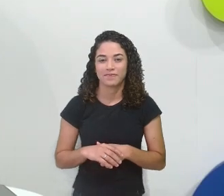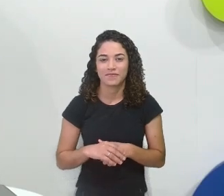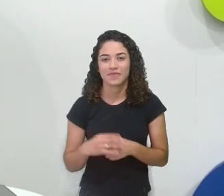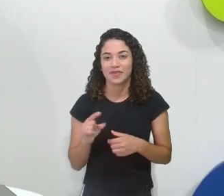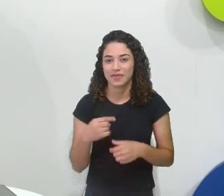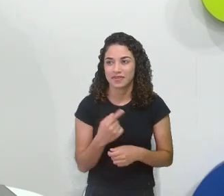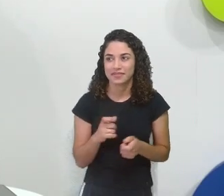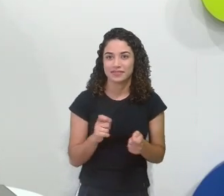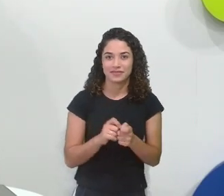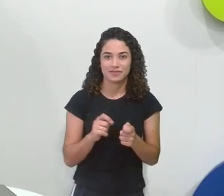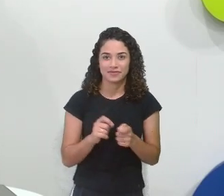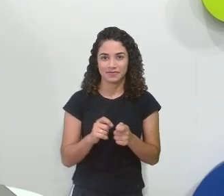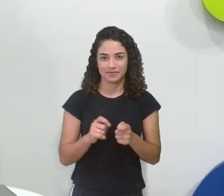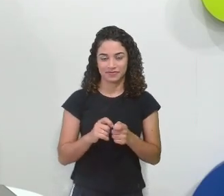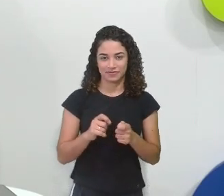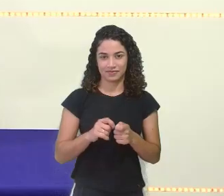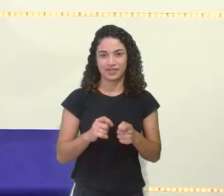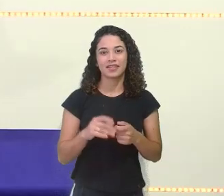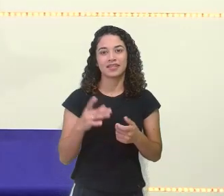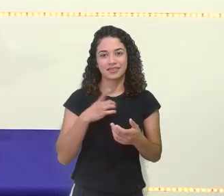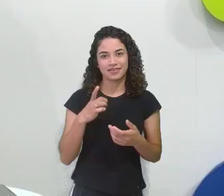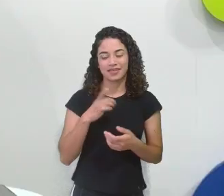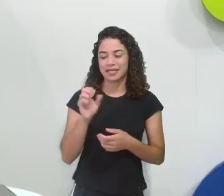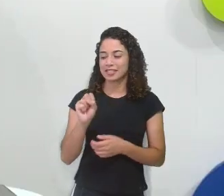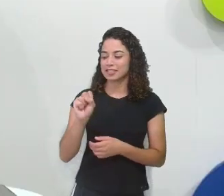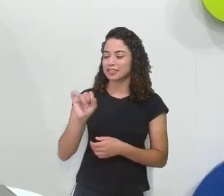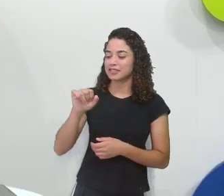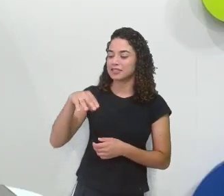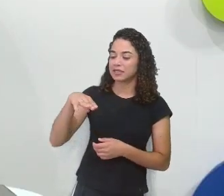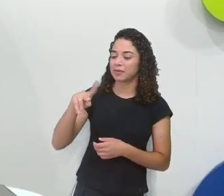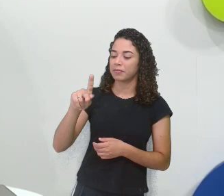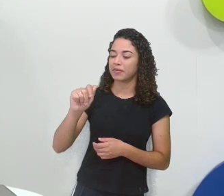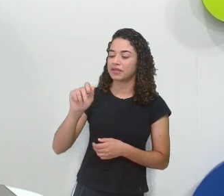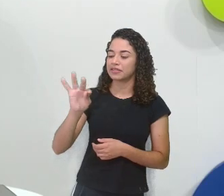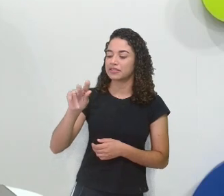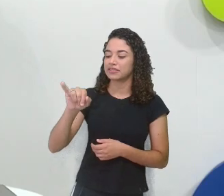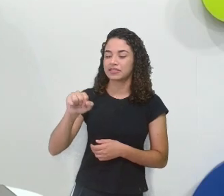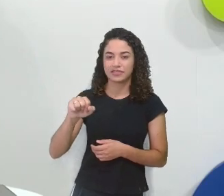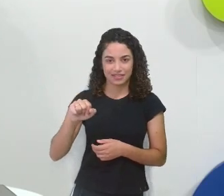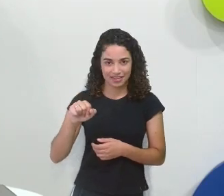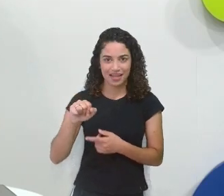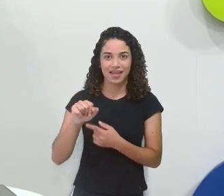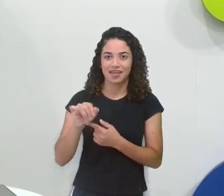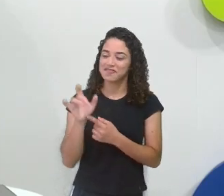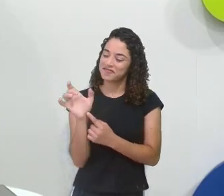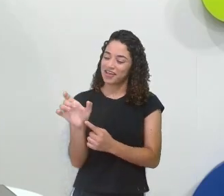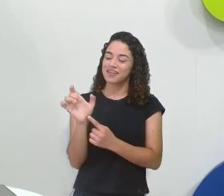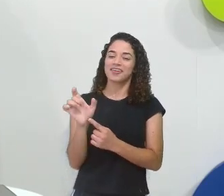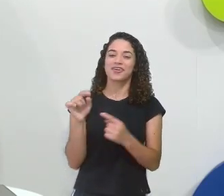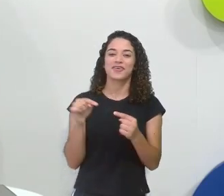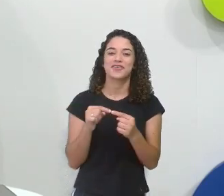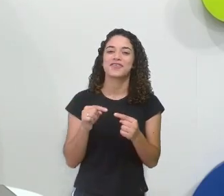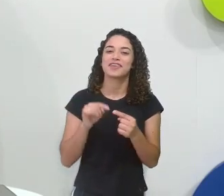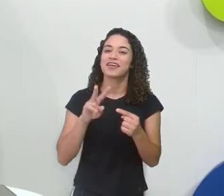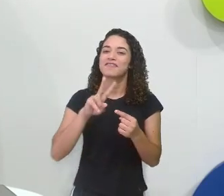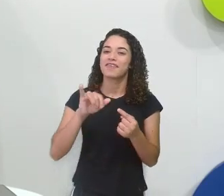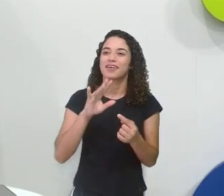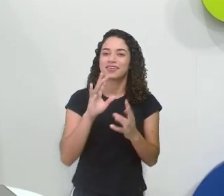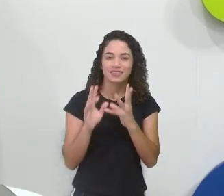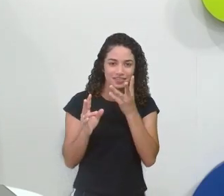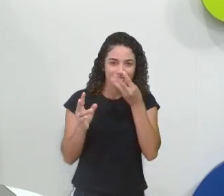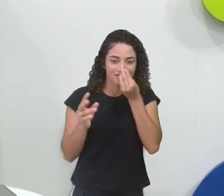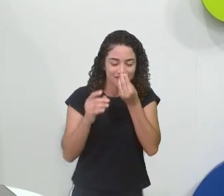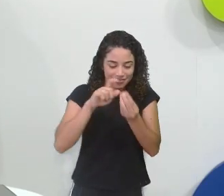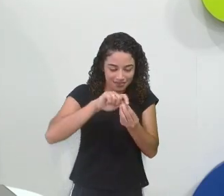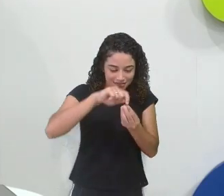gente fazia isso. Era uma simpatia, né? Isso, o povo dizia. Essa palavra. Aí a gente tirava a pétala, fazia maldade